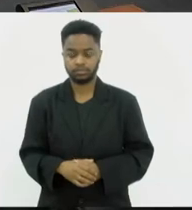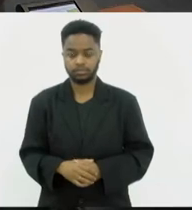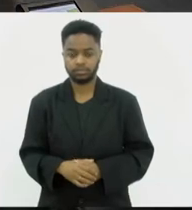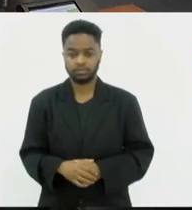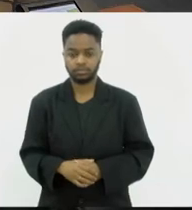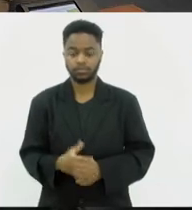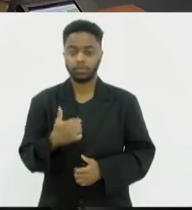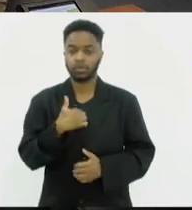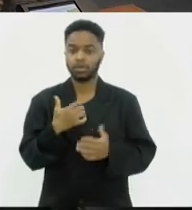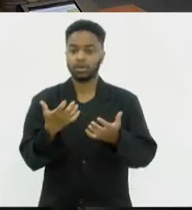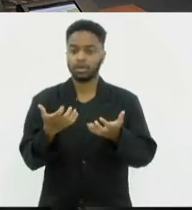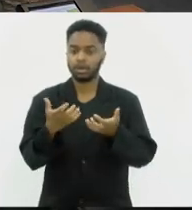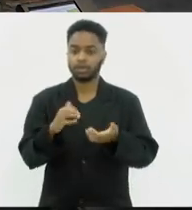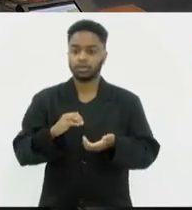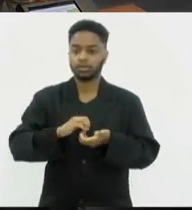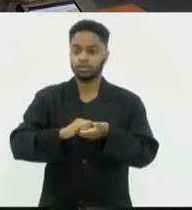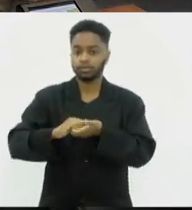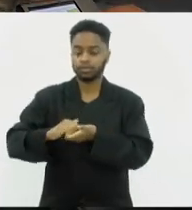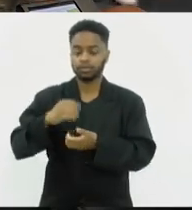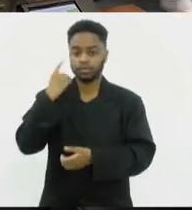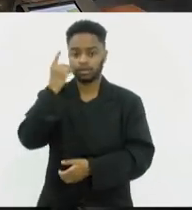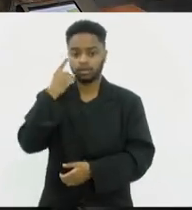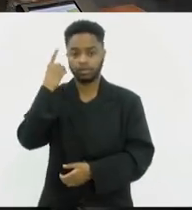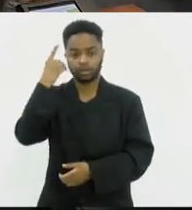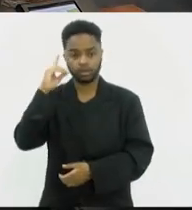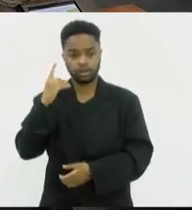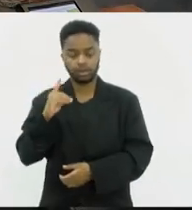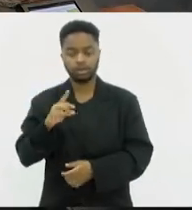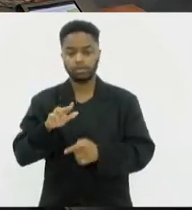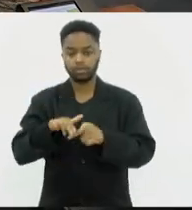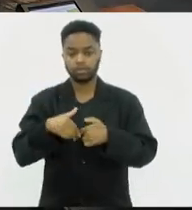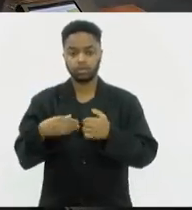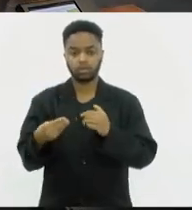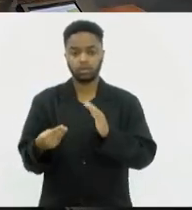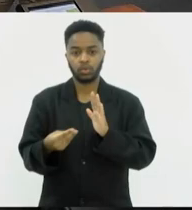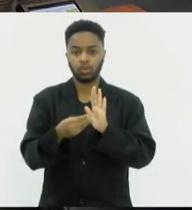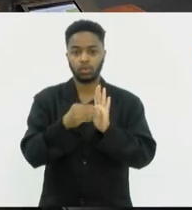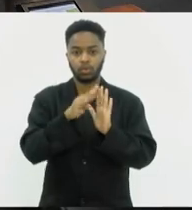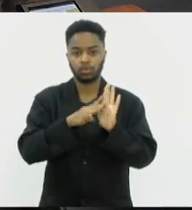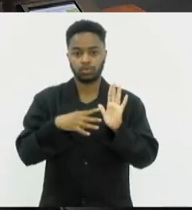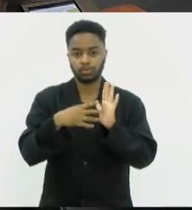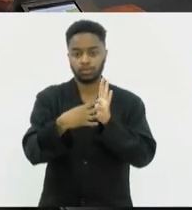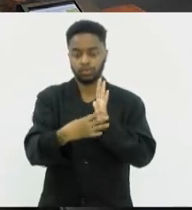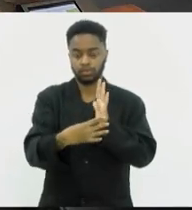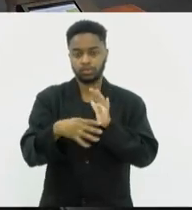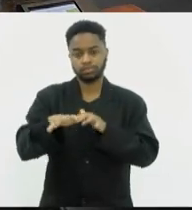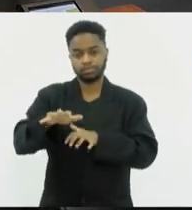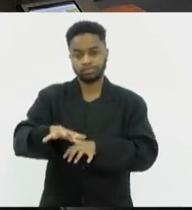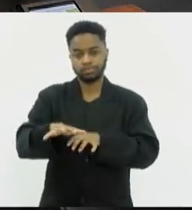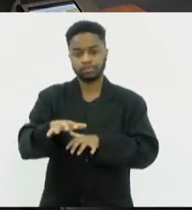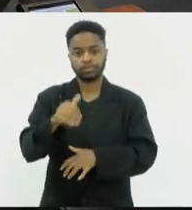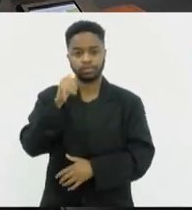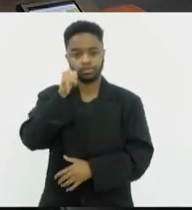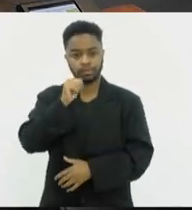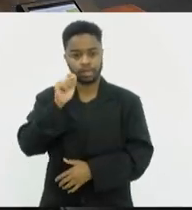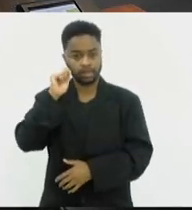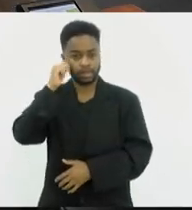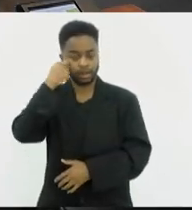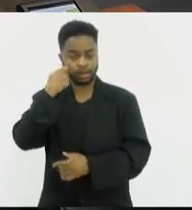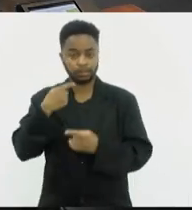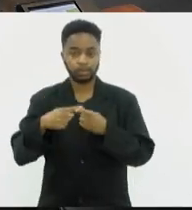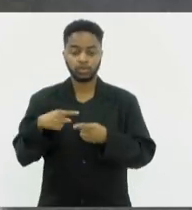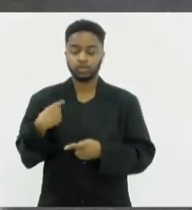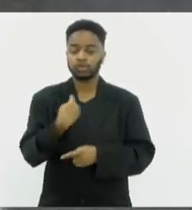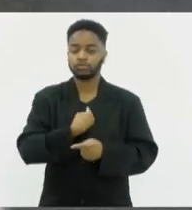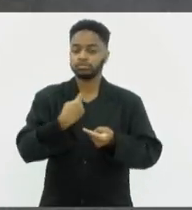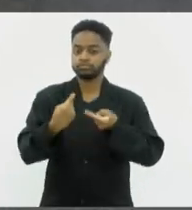primeiro é saudar a deputada Dani Balbi por incluir o Dia da Marcha das Mulheres Negras Nós que sempre